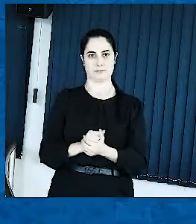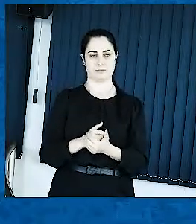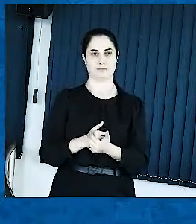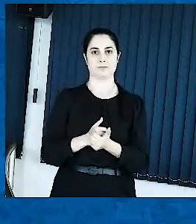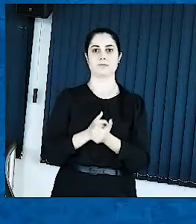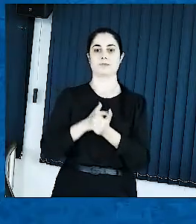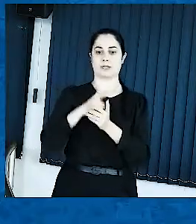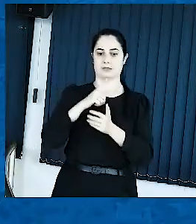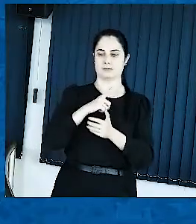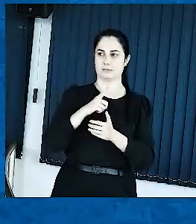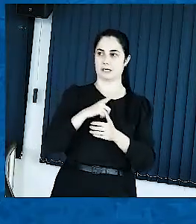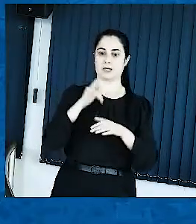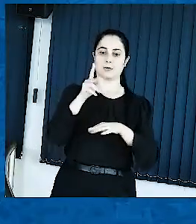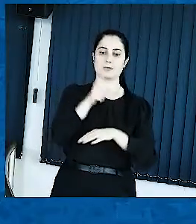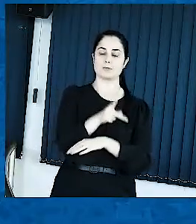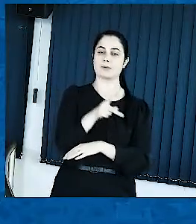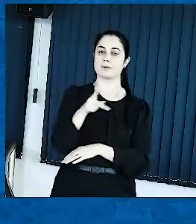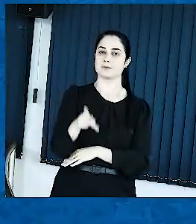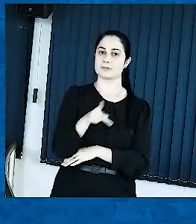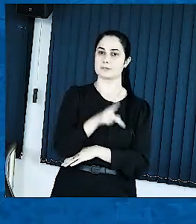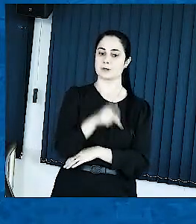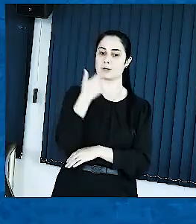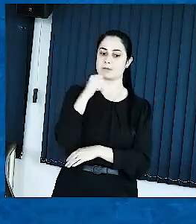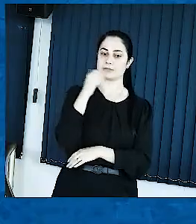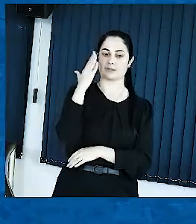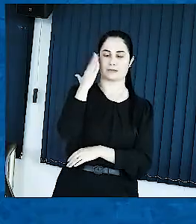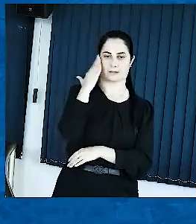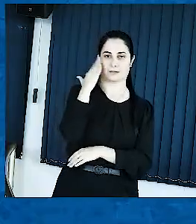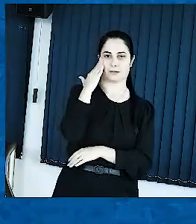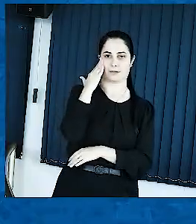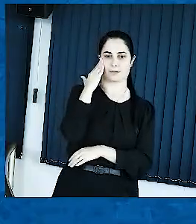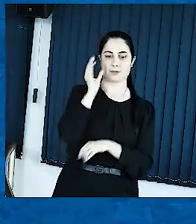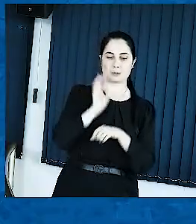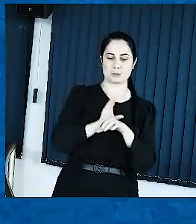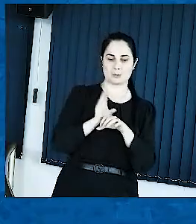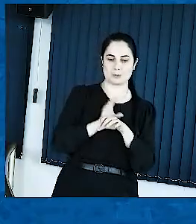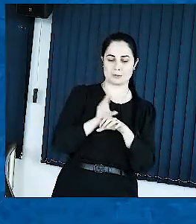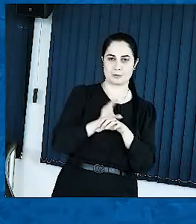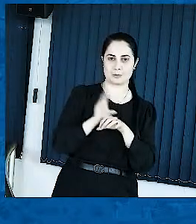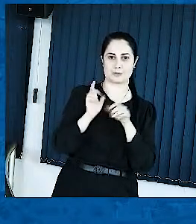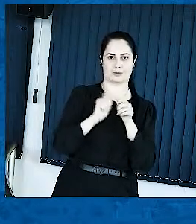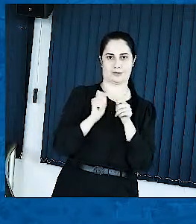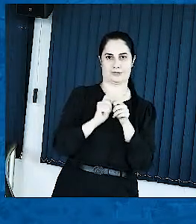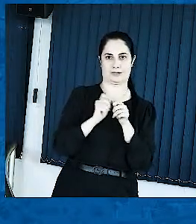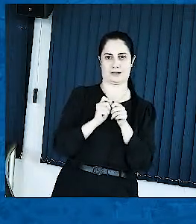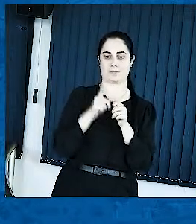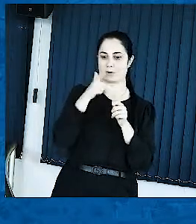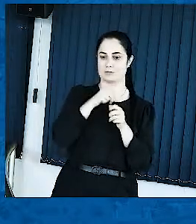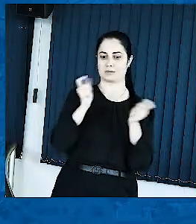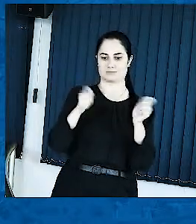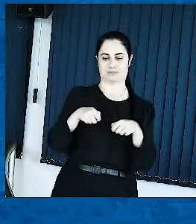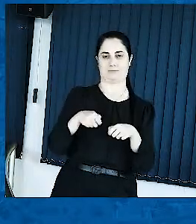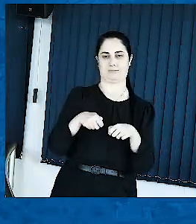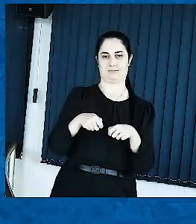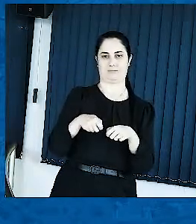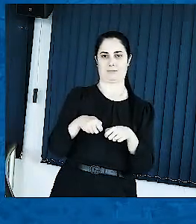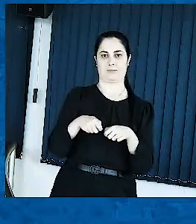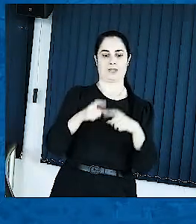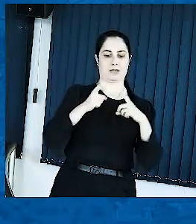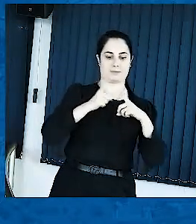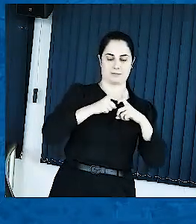Capacitação, formação contínua de professores. Professores têm que ser capacitados.